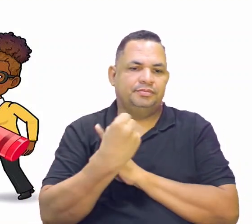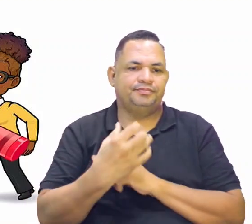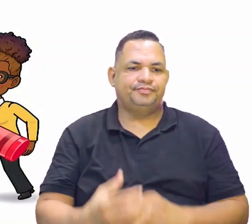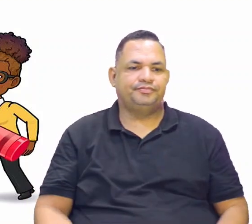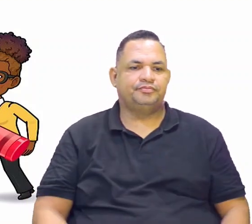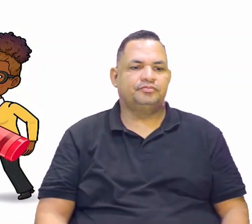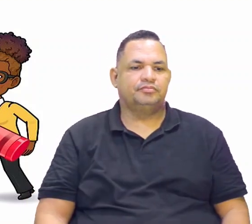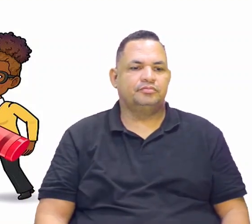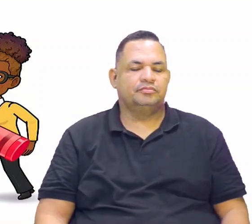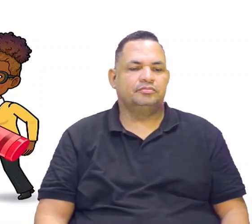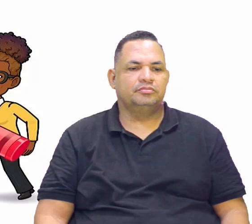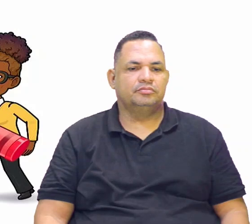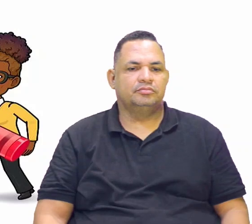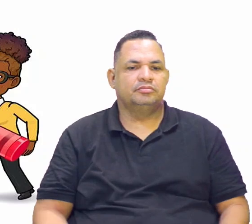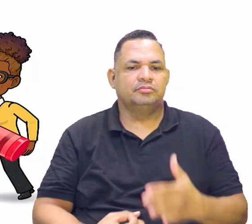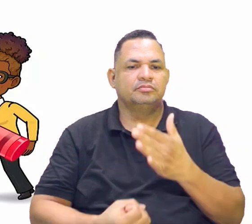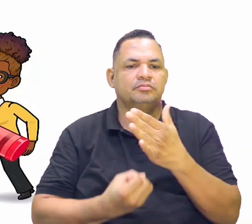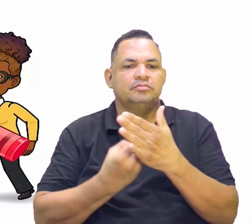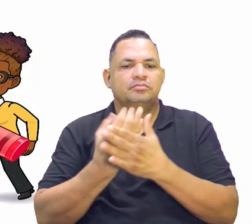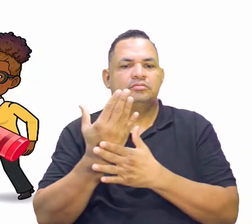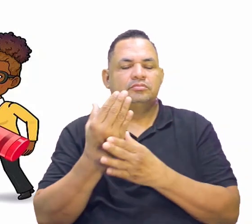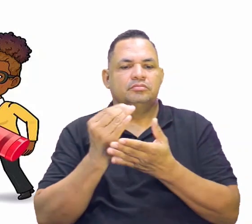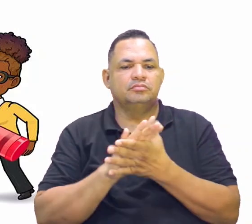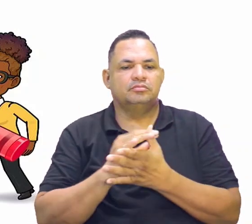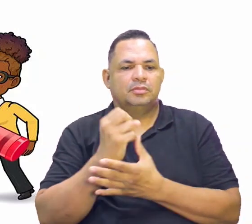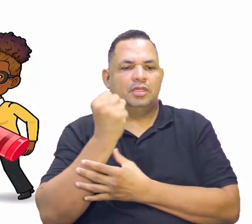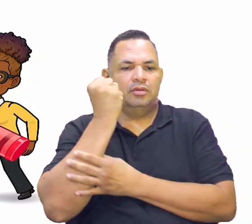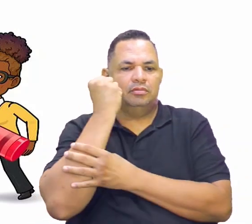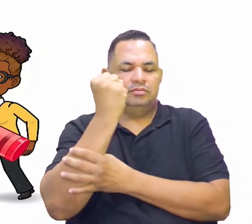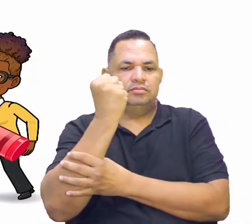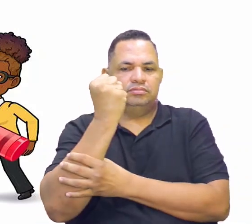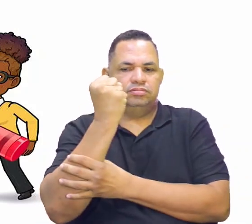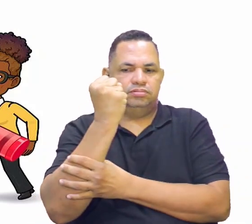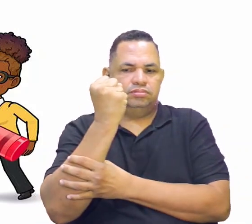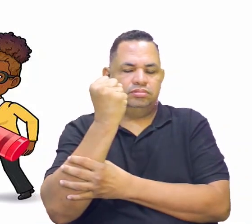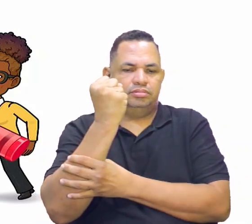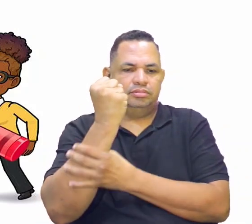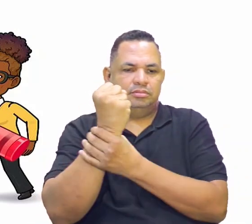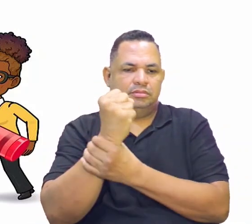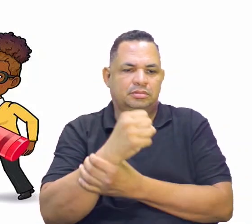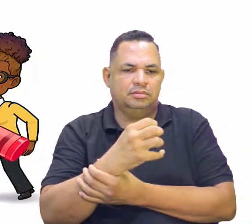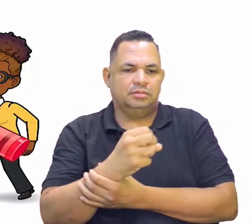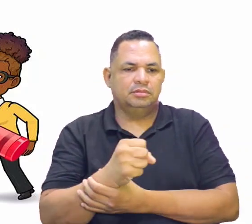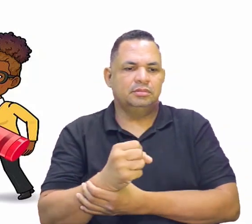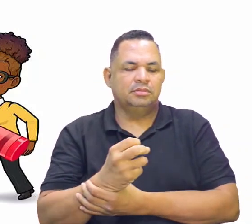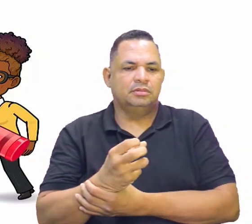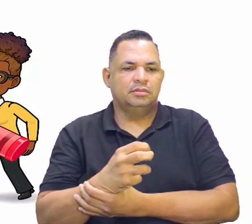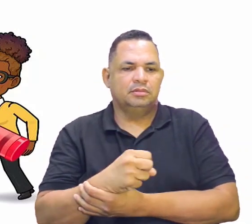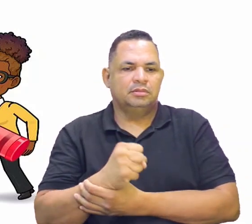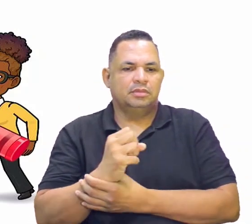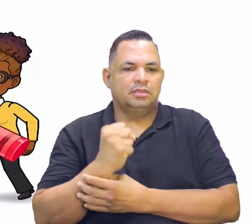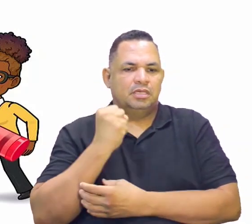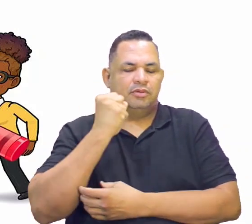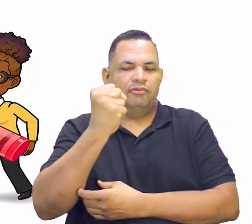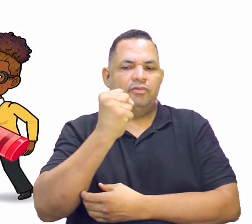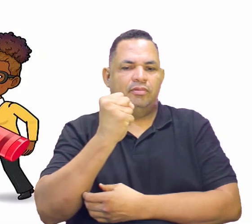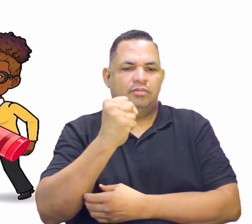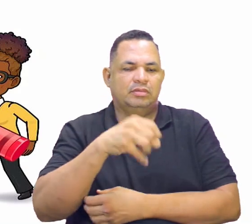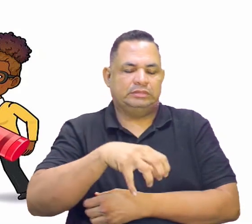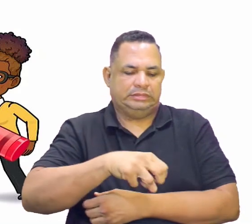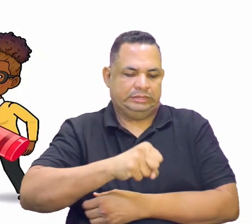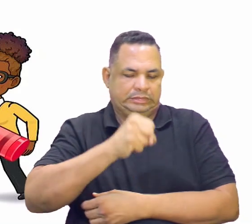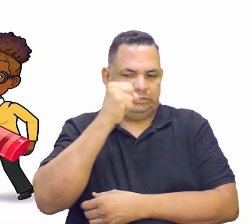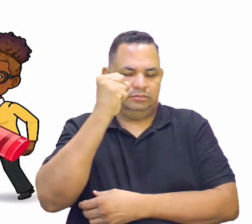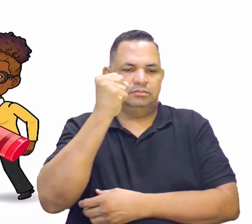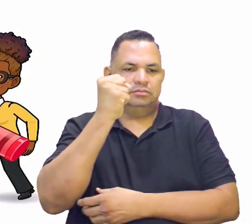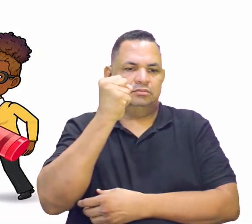surreal, que surge, né? O pulso, arrancando o quê? Uma rosa, uma